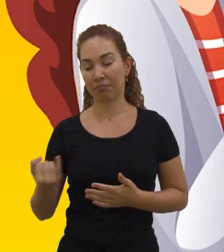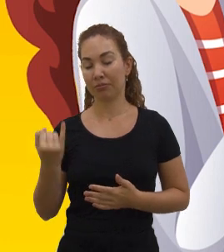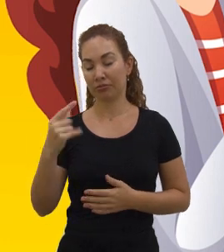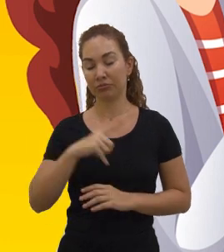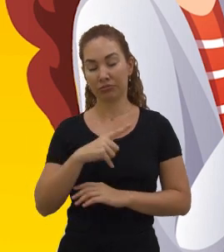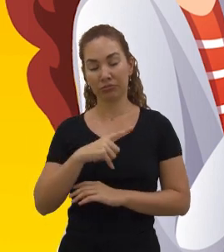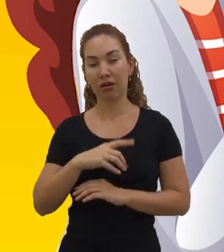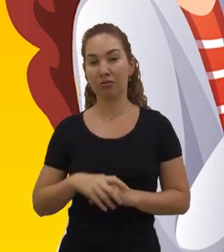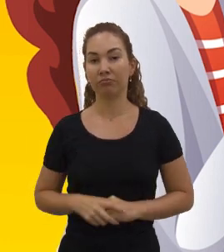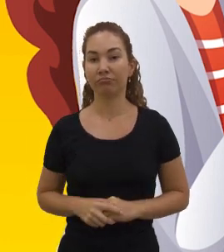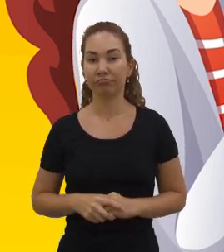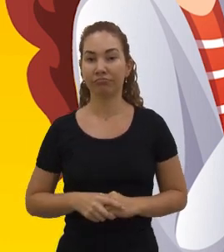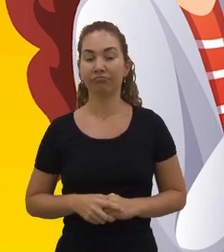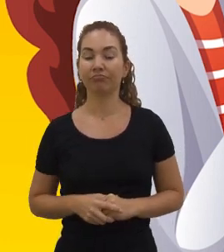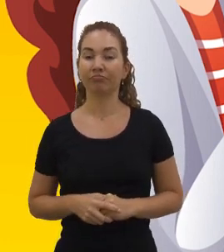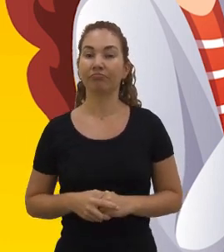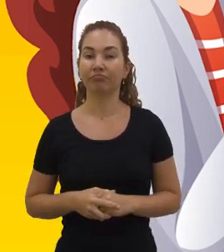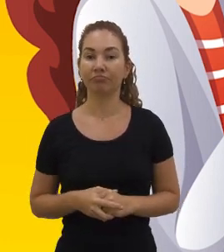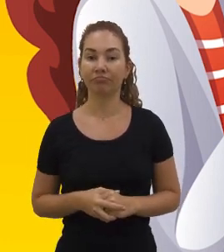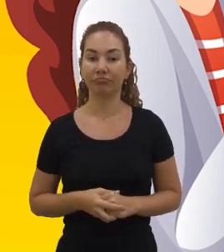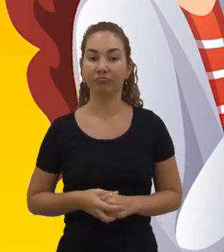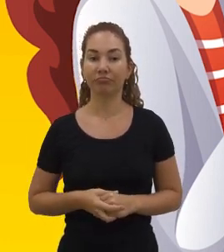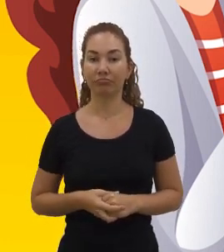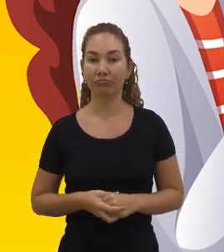ter cotas.